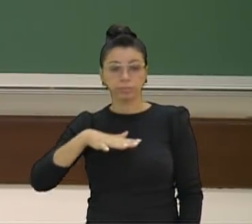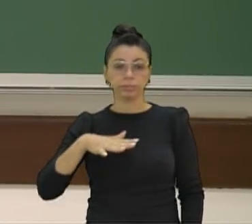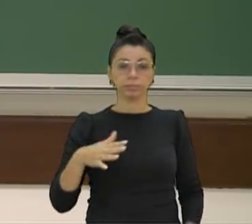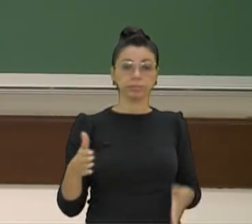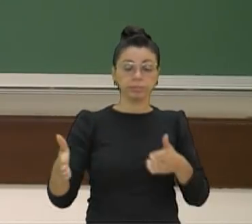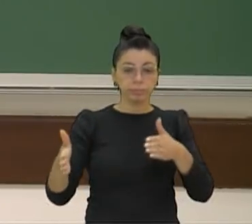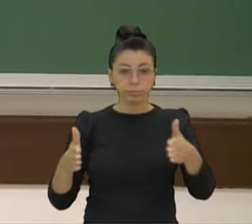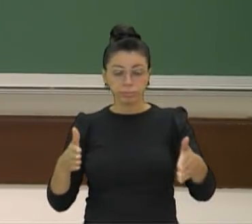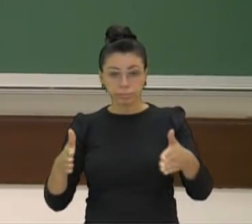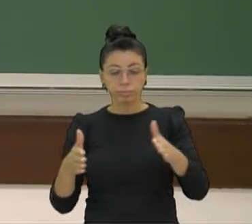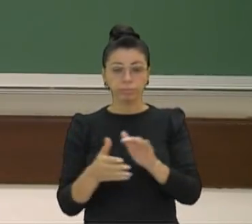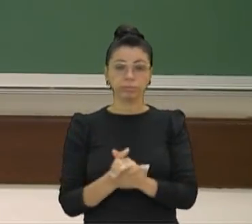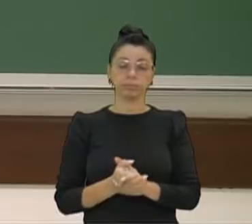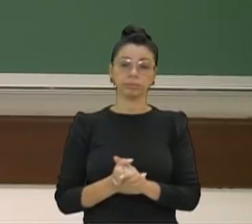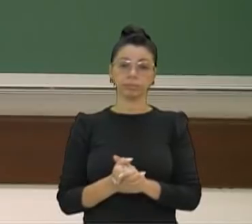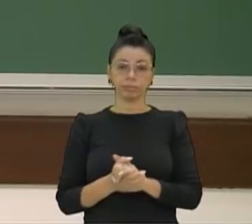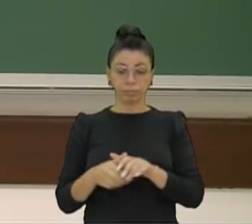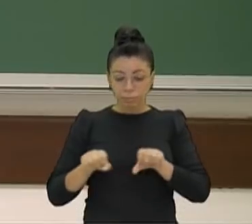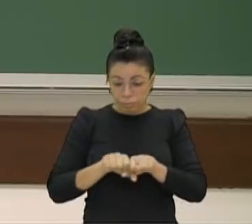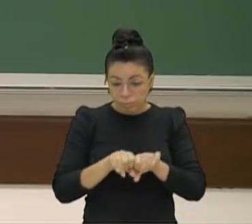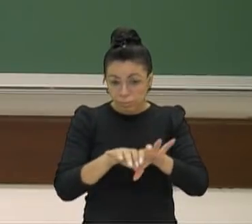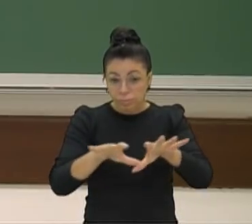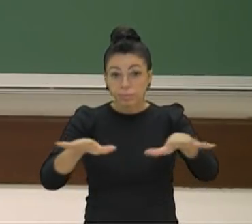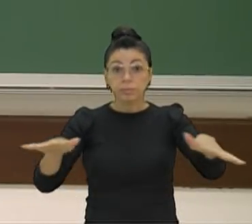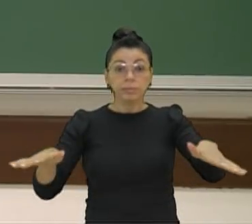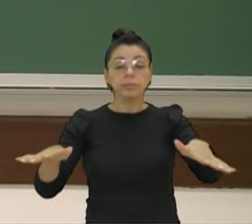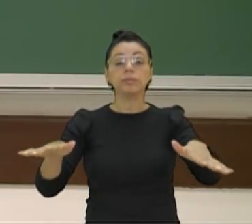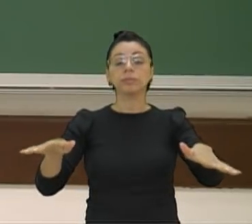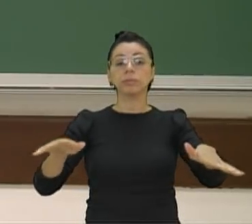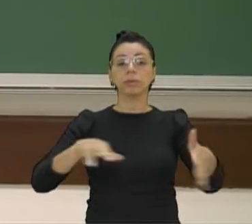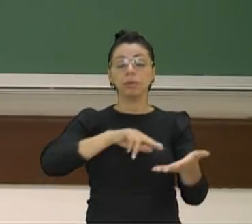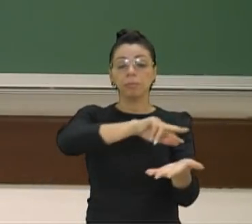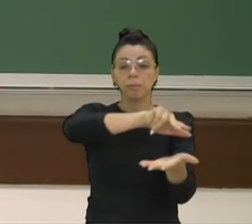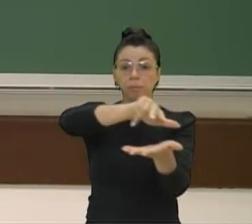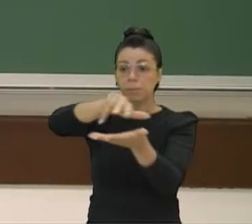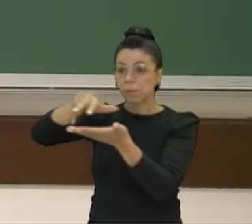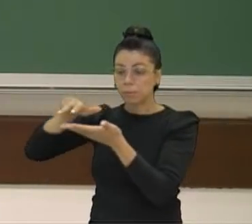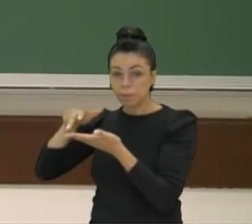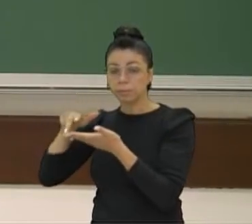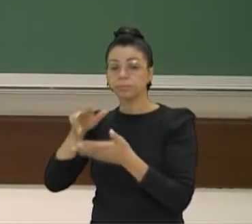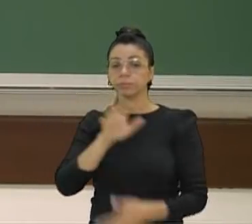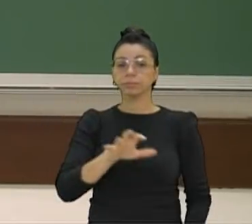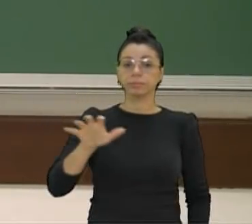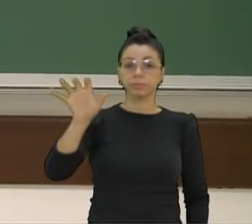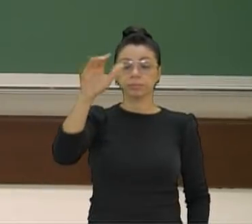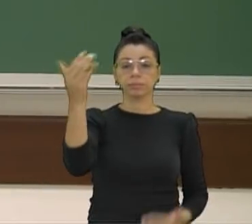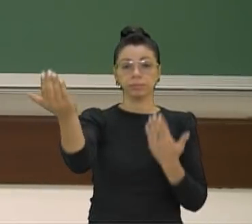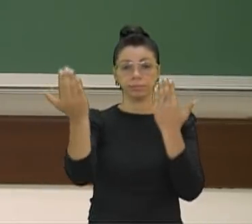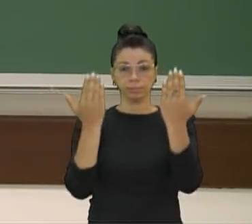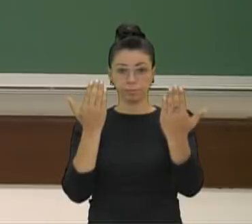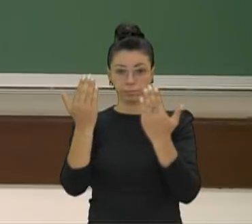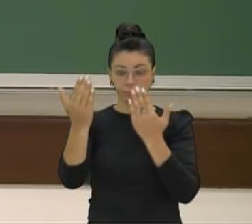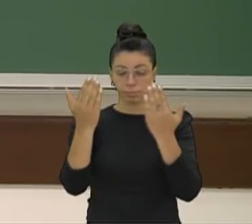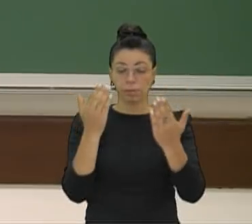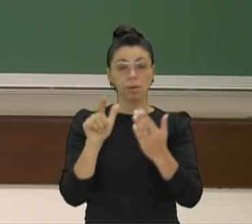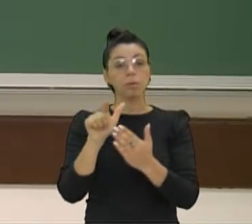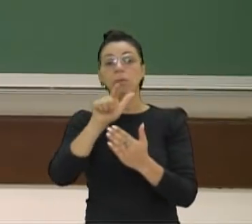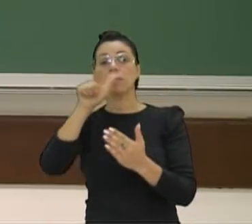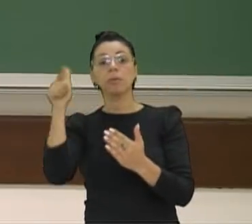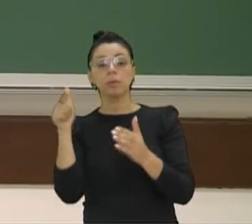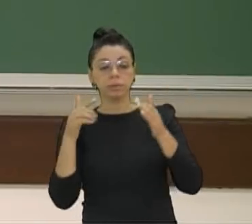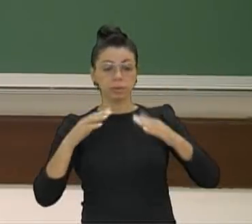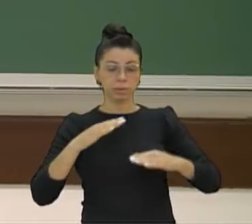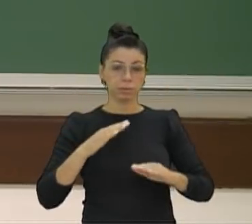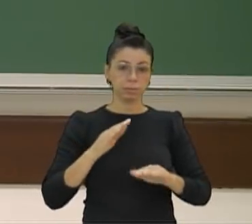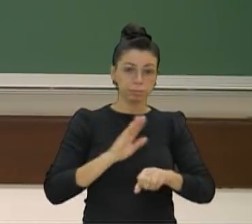locais num período. Epidemias são surtos, mas em várias regiões, comparando, né, a outros momentos aí, a